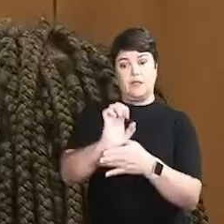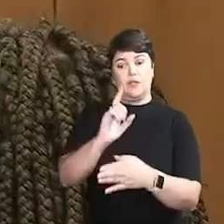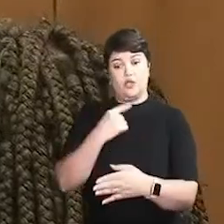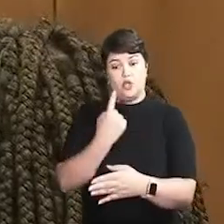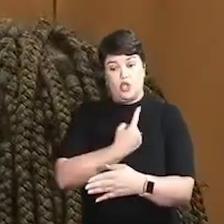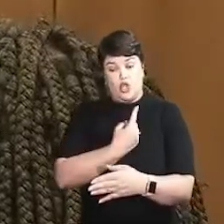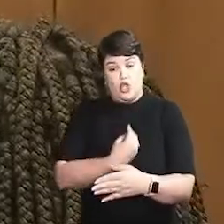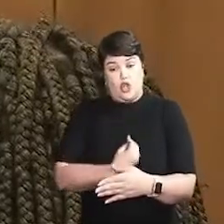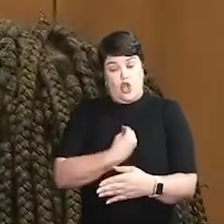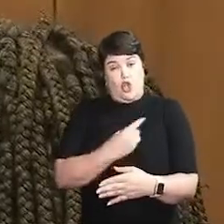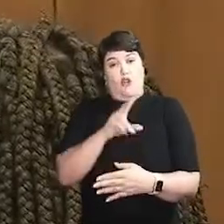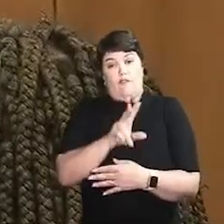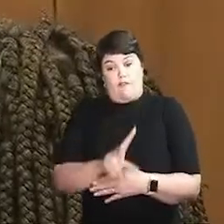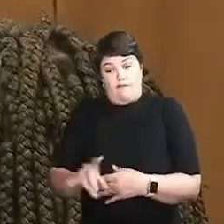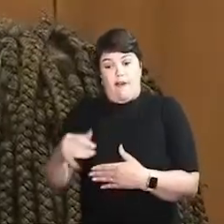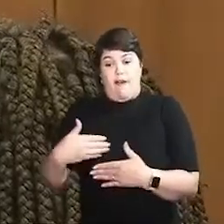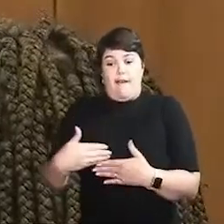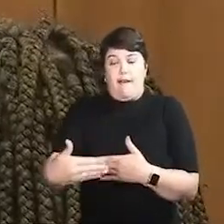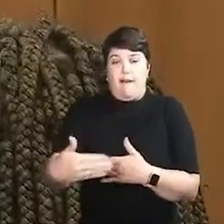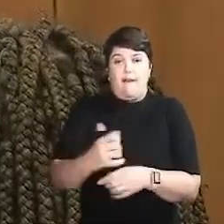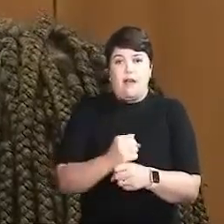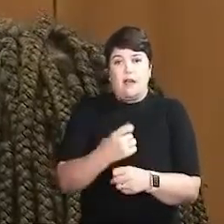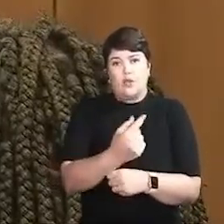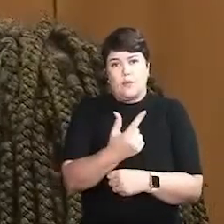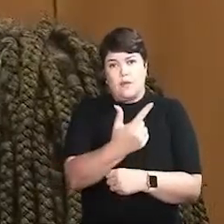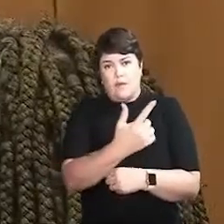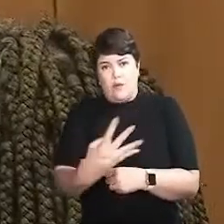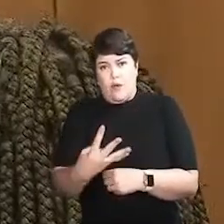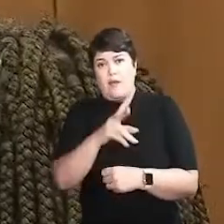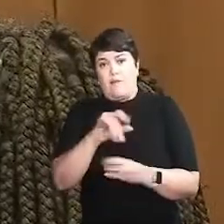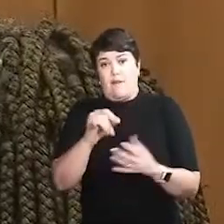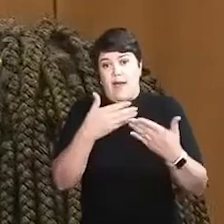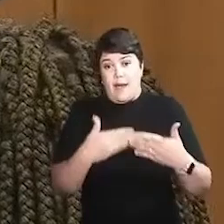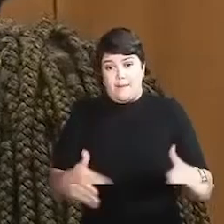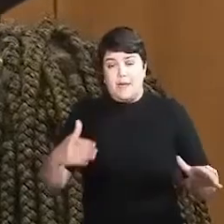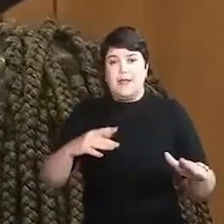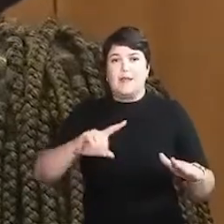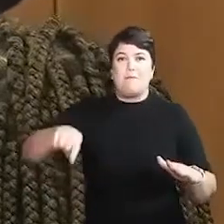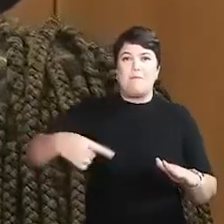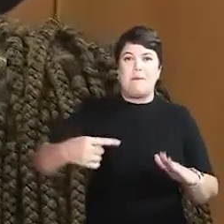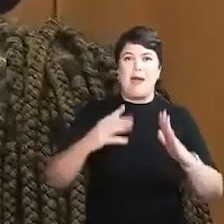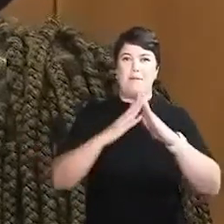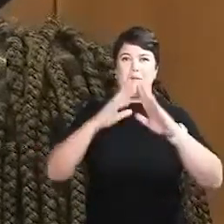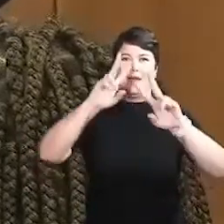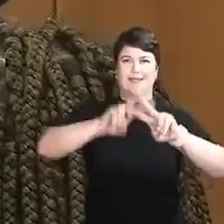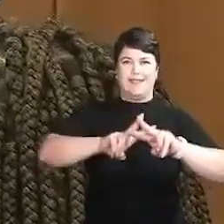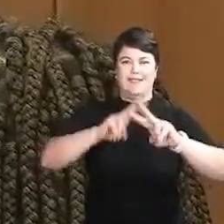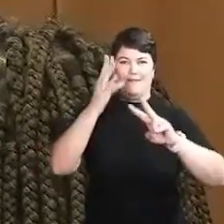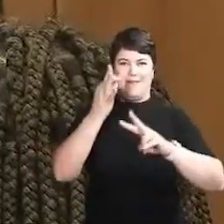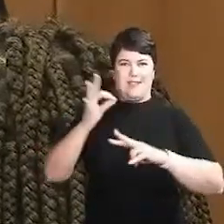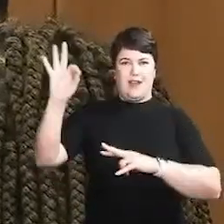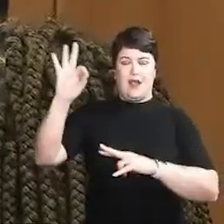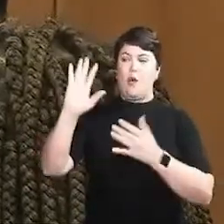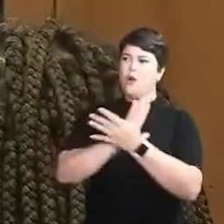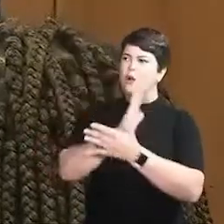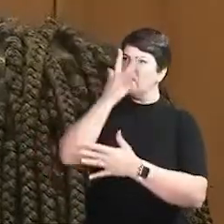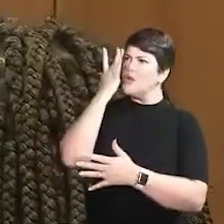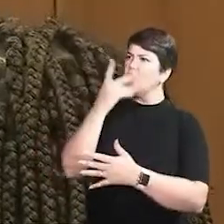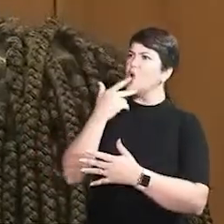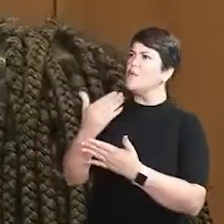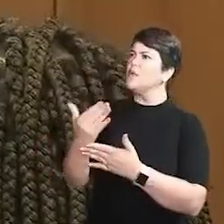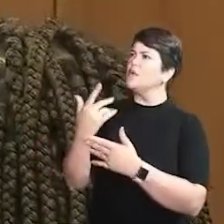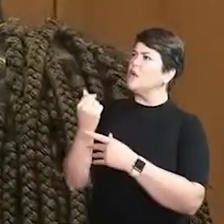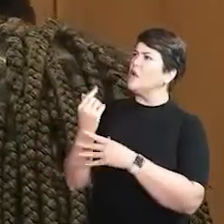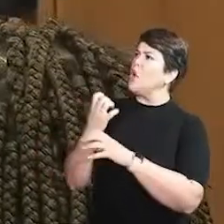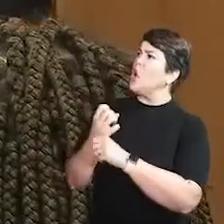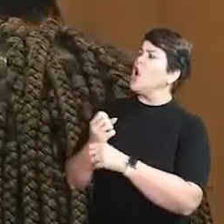estamos em vias de 2024 abrir mais uma penitenciária federal alguém começou a fazer conta